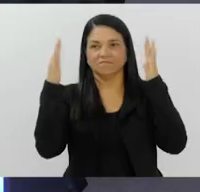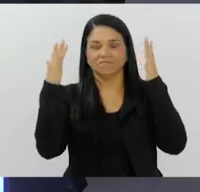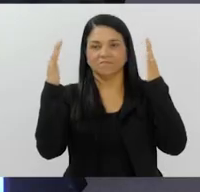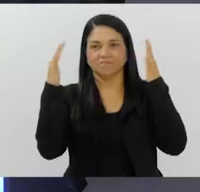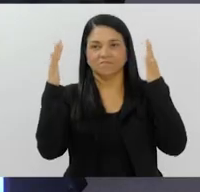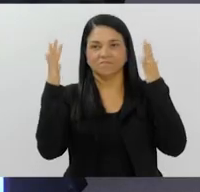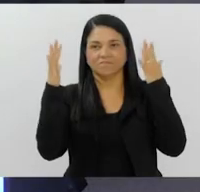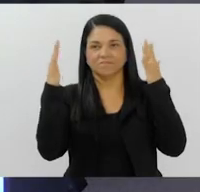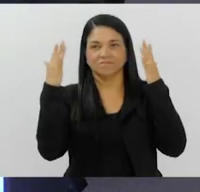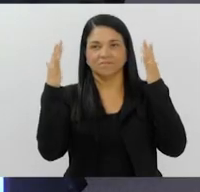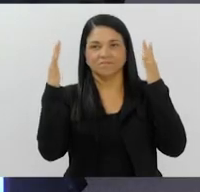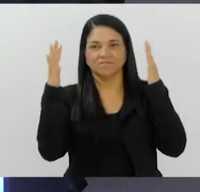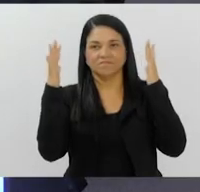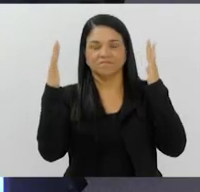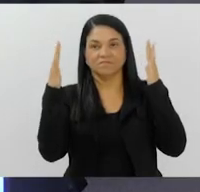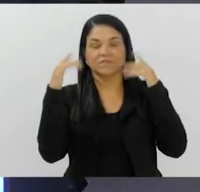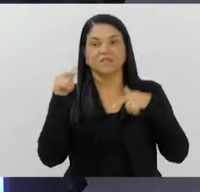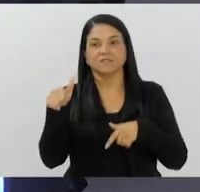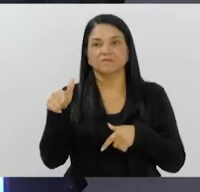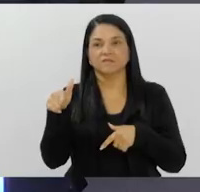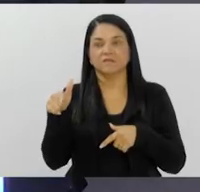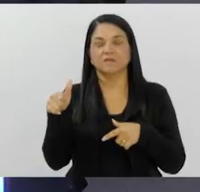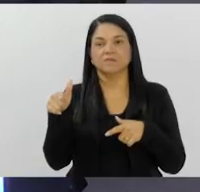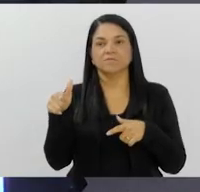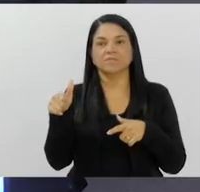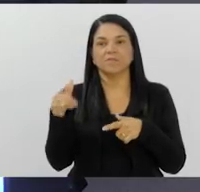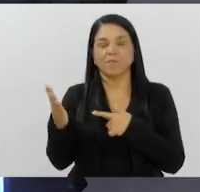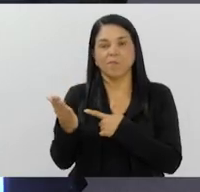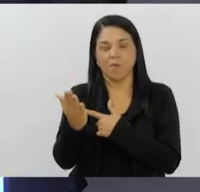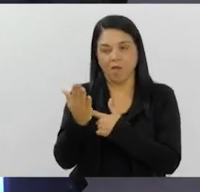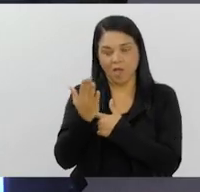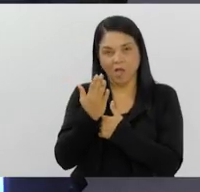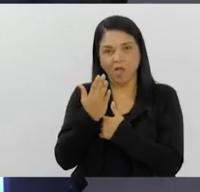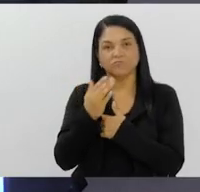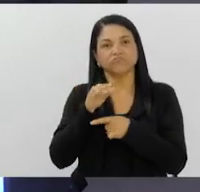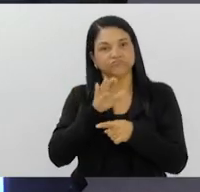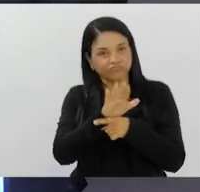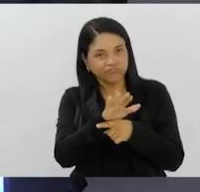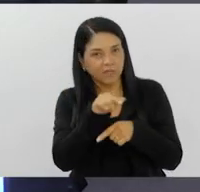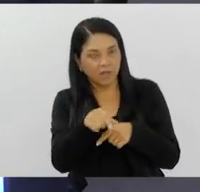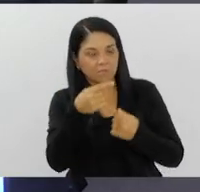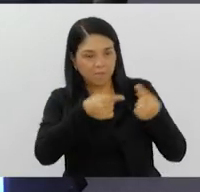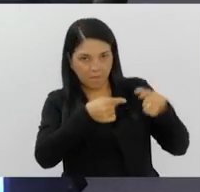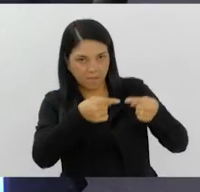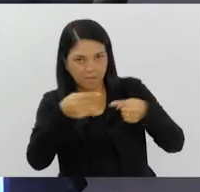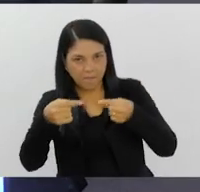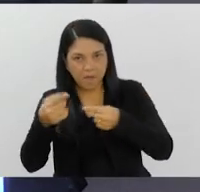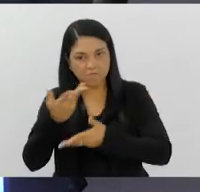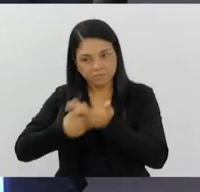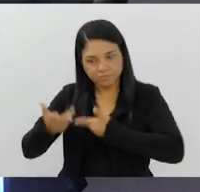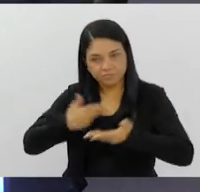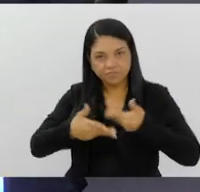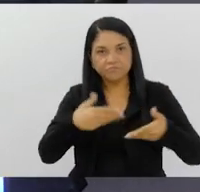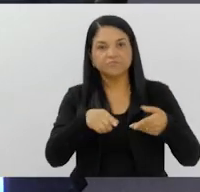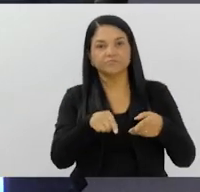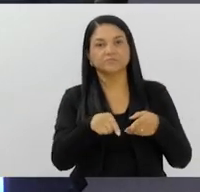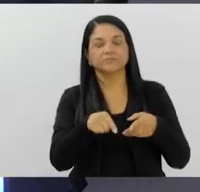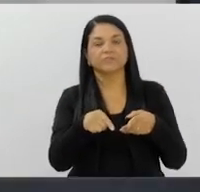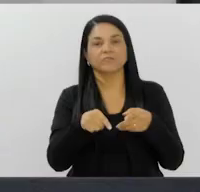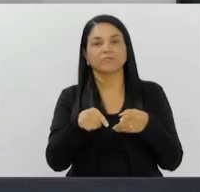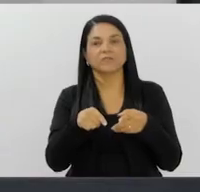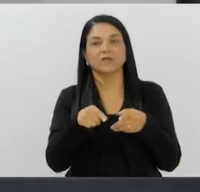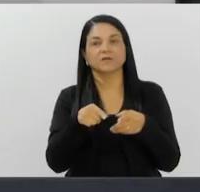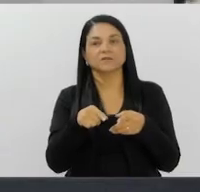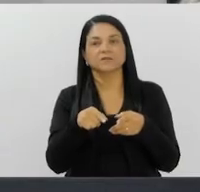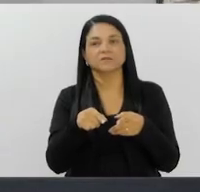aqui deputado Carlos min se me permite só para contribuir com esse debate que eu acho que eh a gente caminha